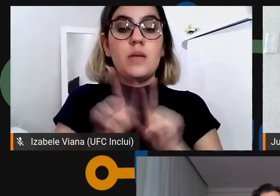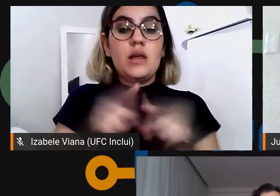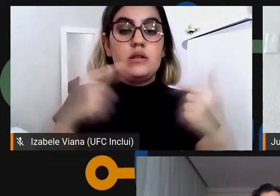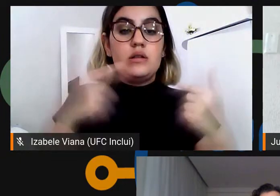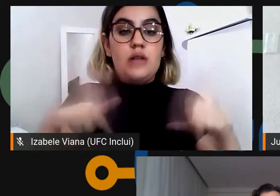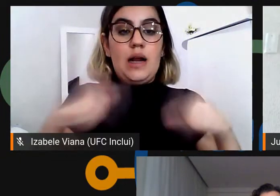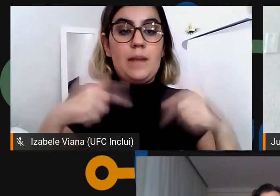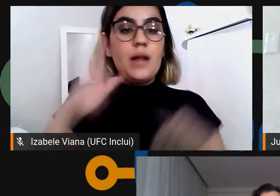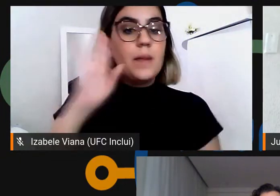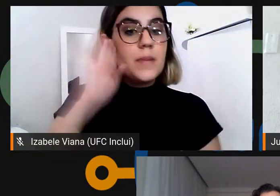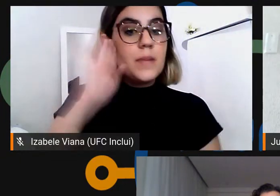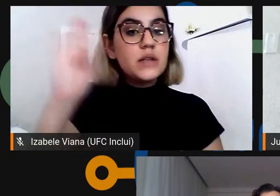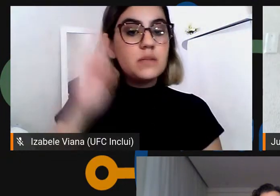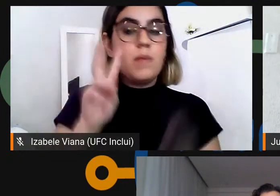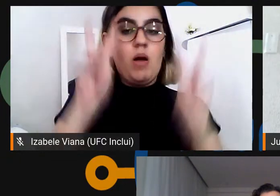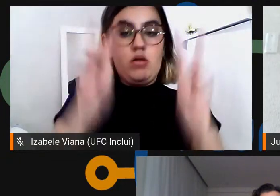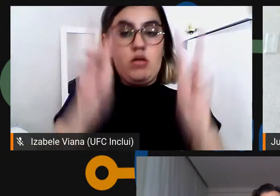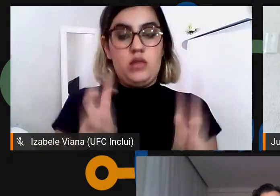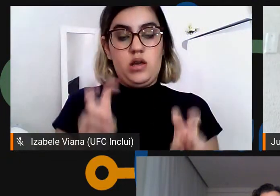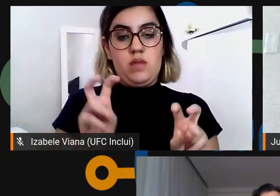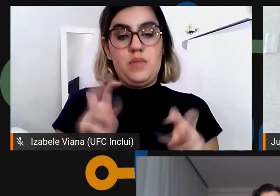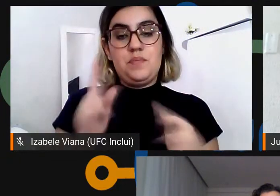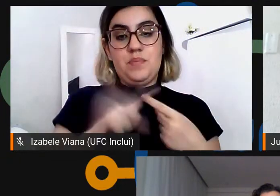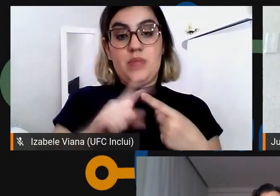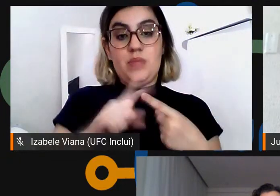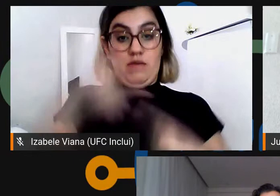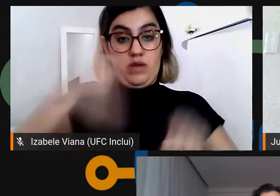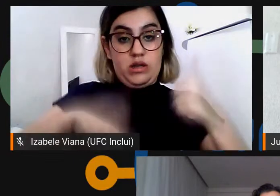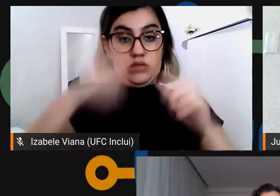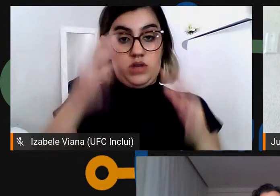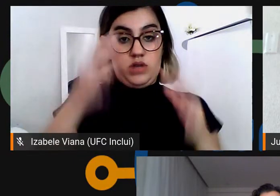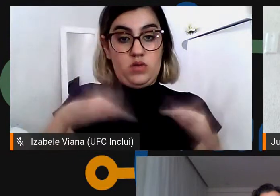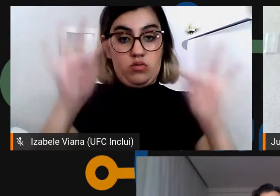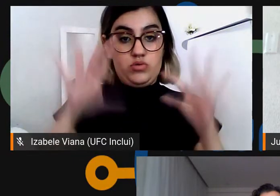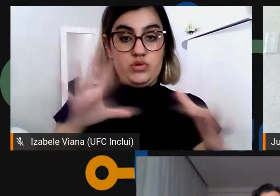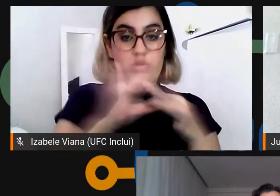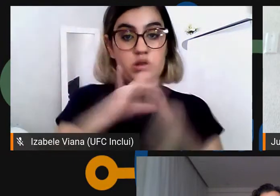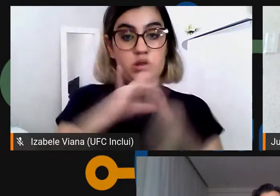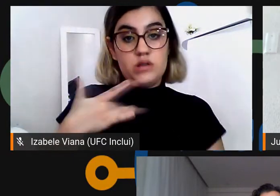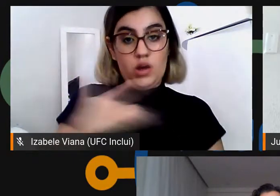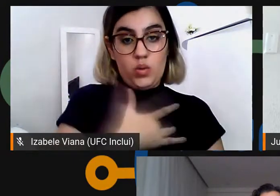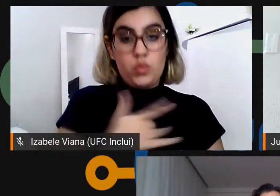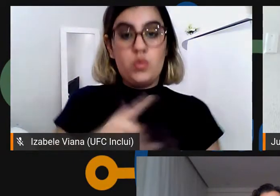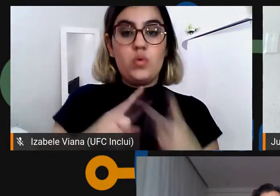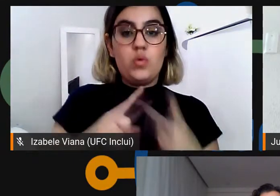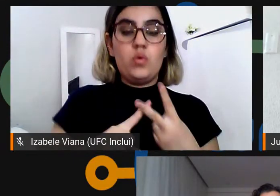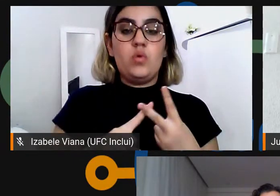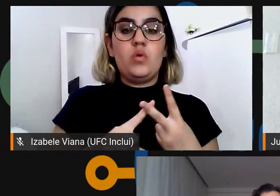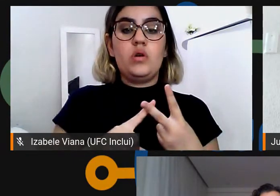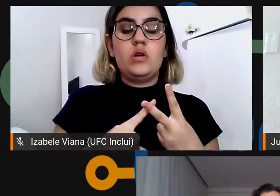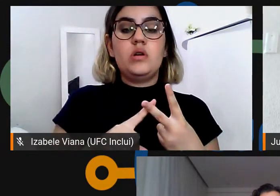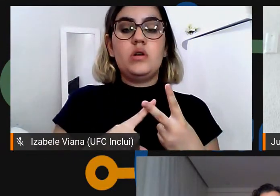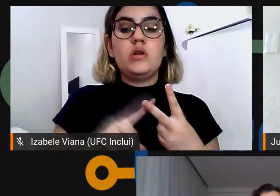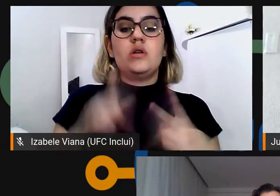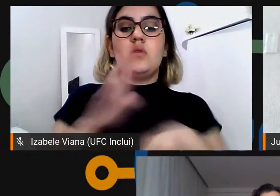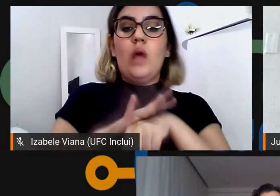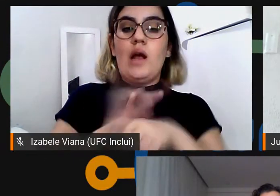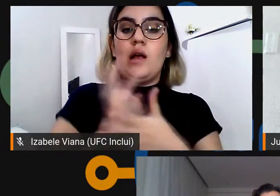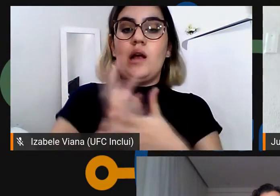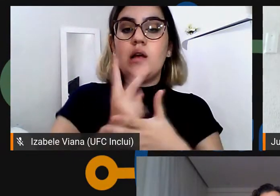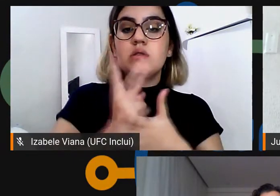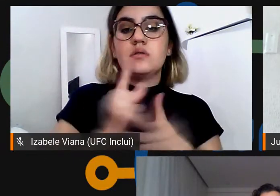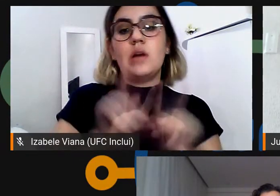seguintes temas: avaliação de tecnologias em saúde, prevalência de doenças e fatores de risco. E a professora